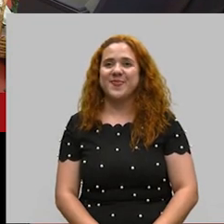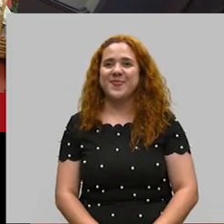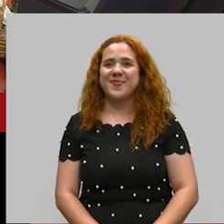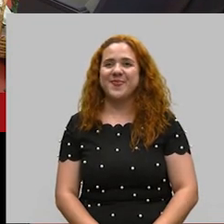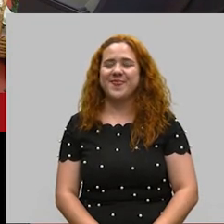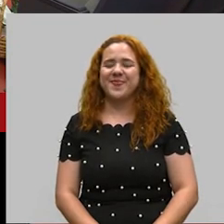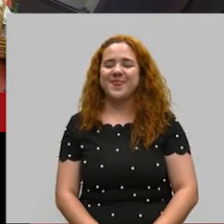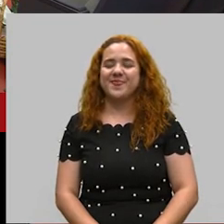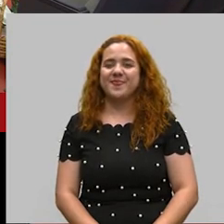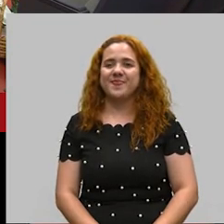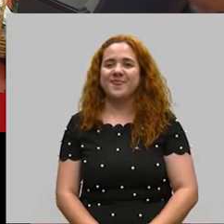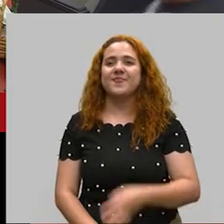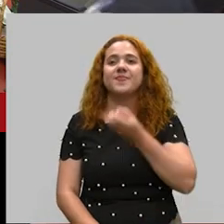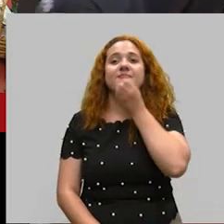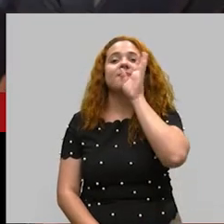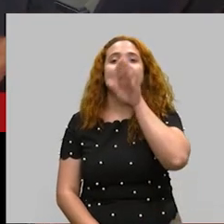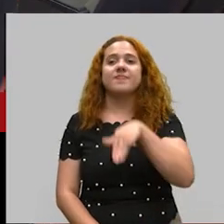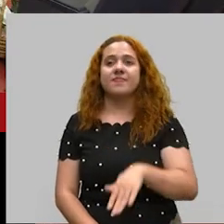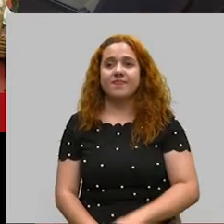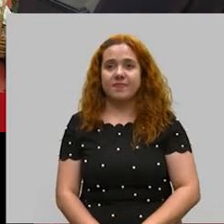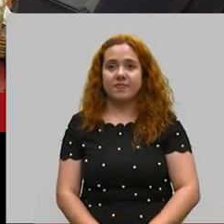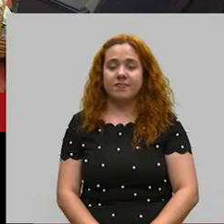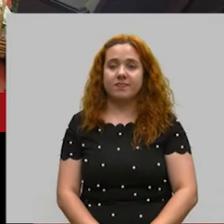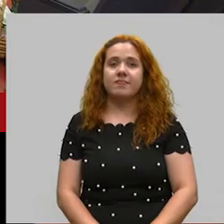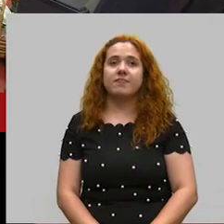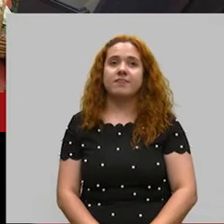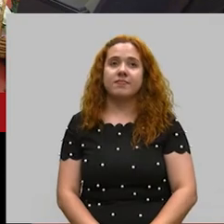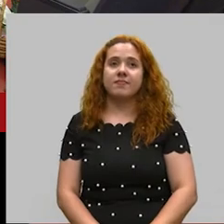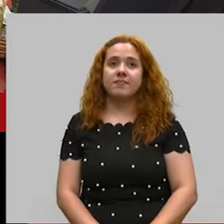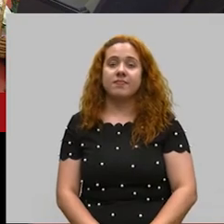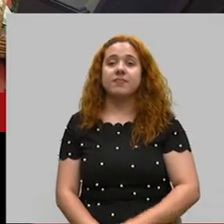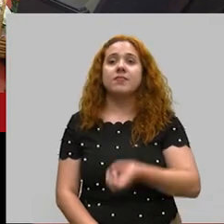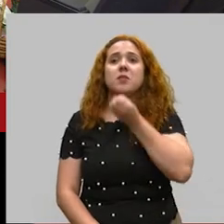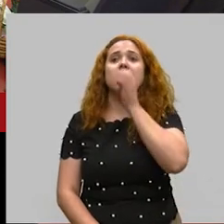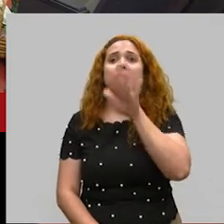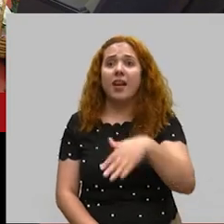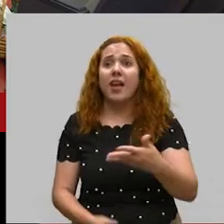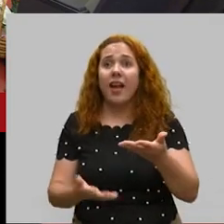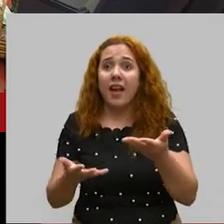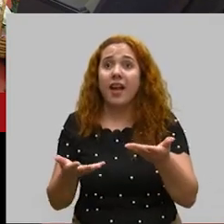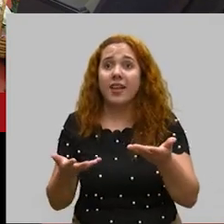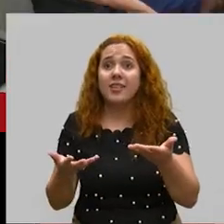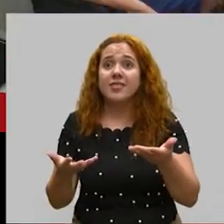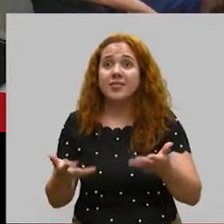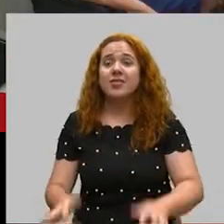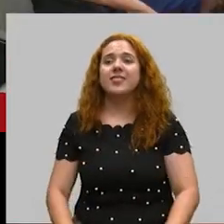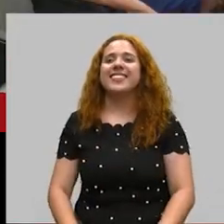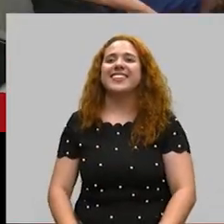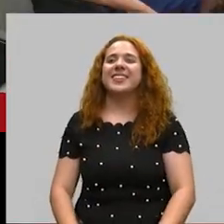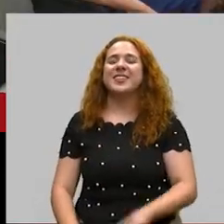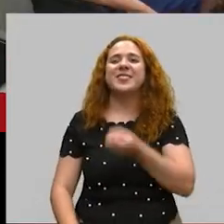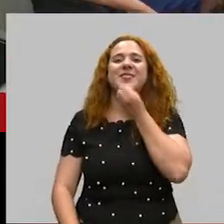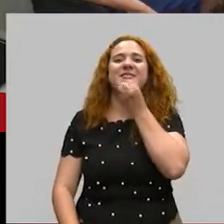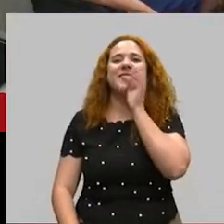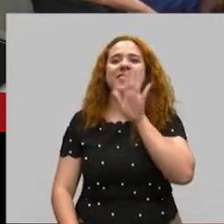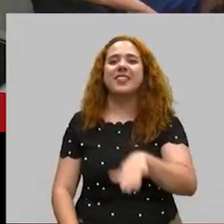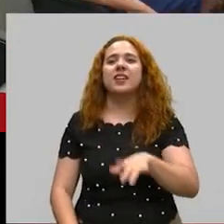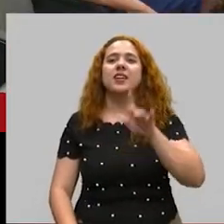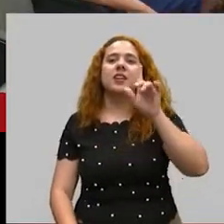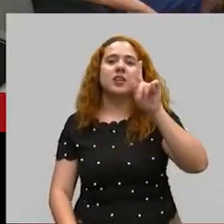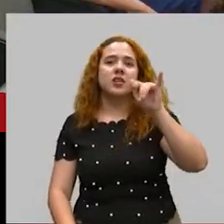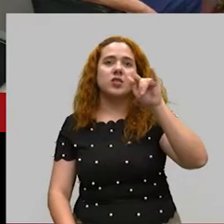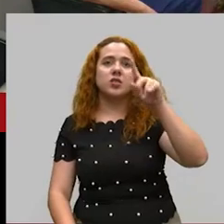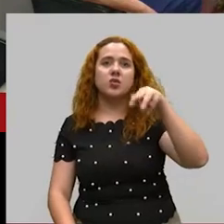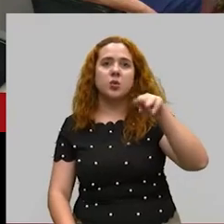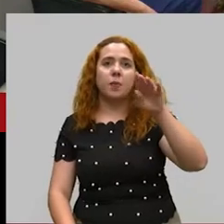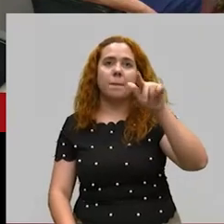Toledo boa tarde boa tarde boa tarde gente boa tard boa tarde a turma que tá lá